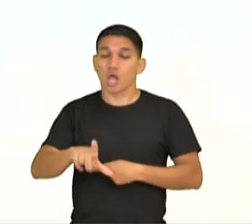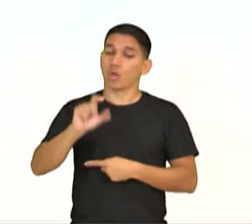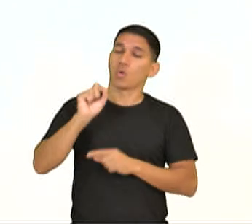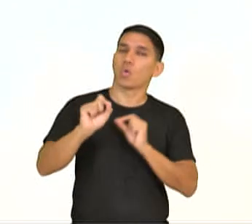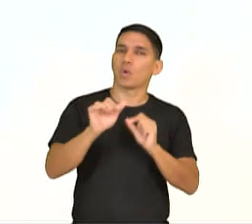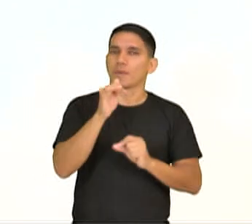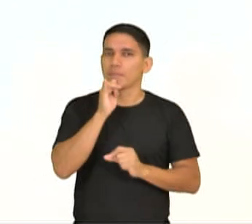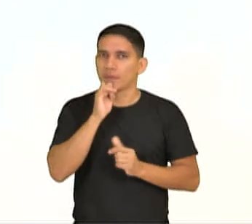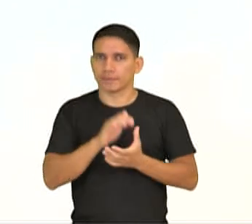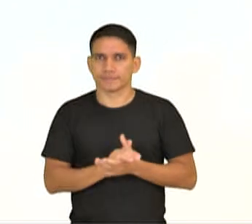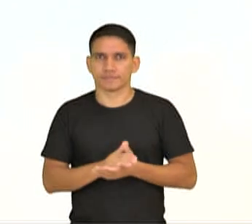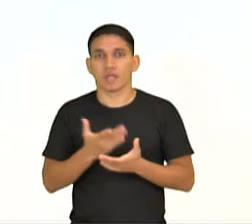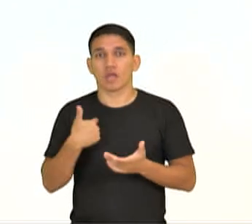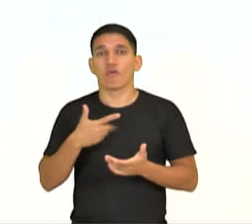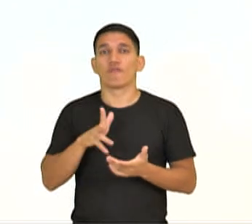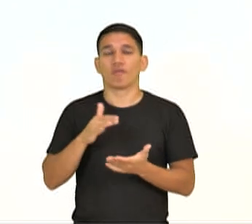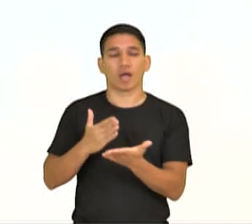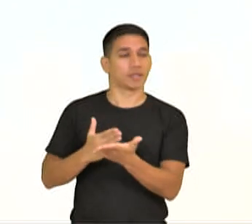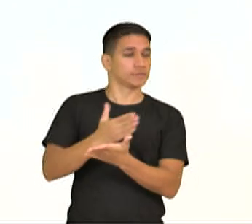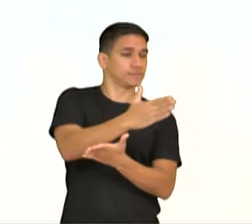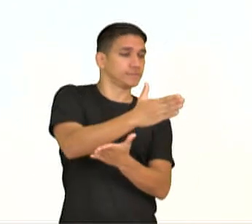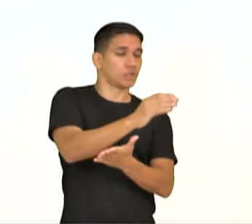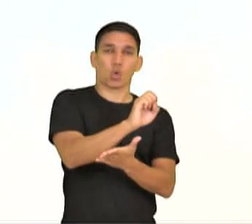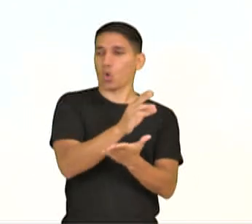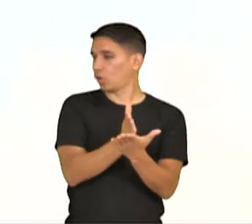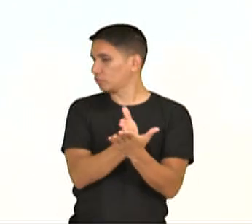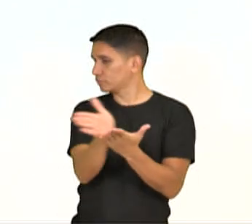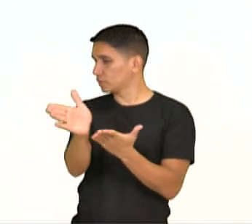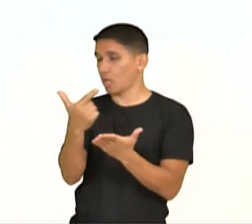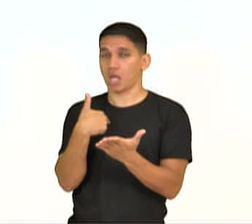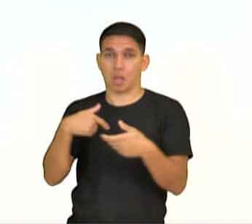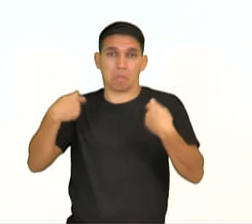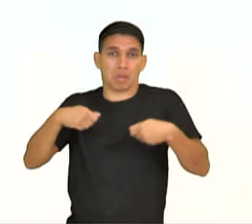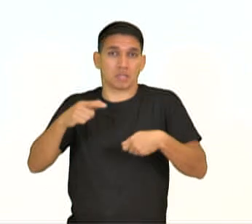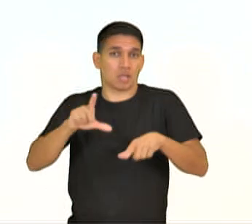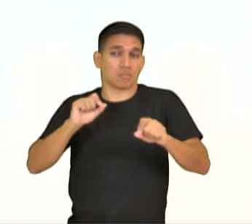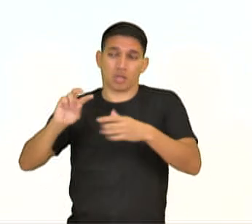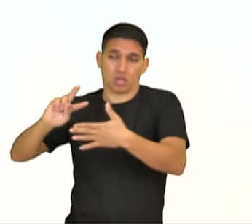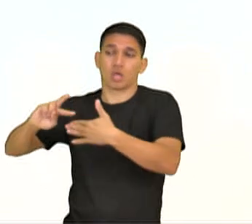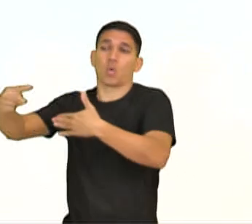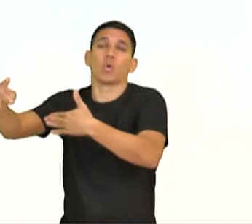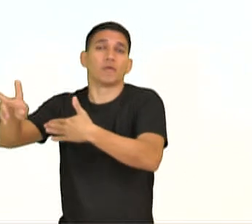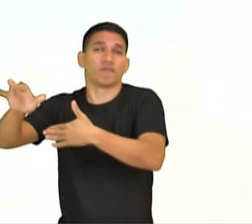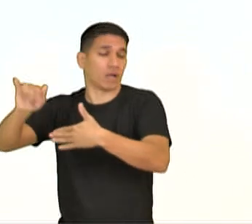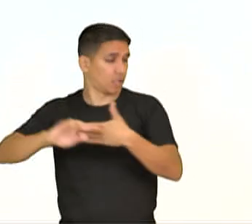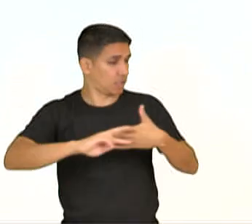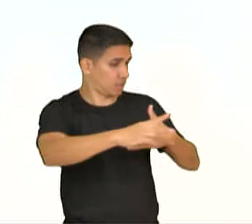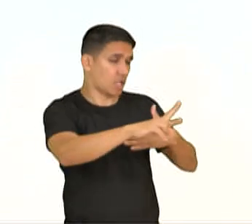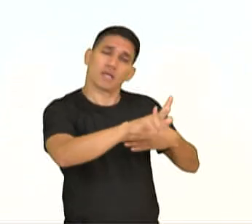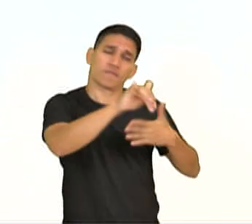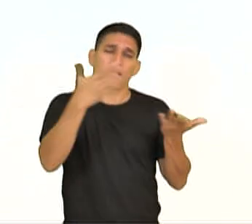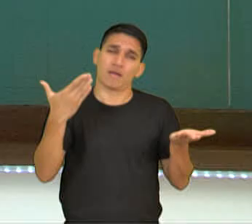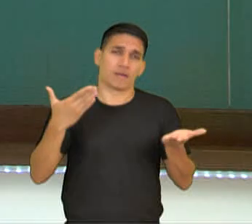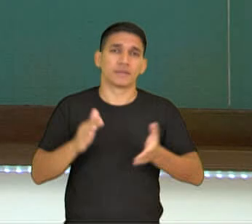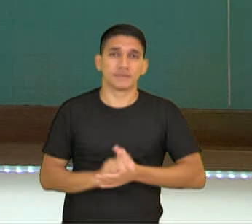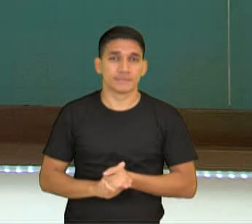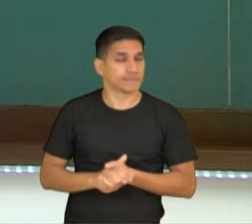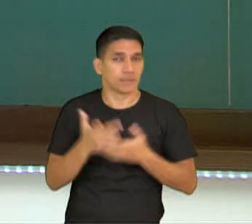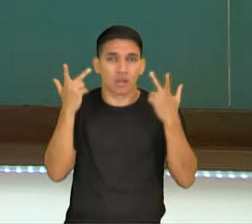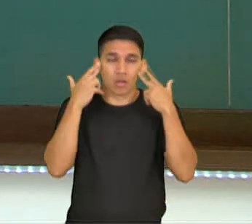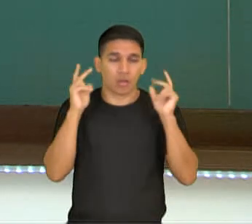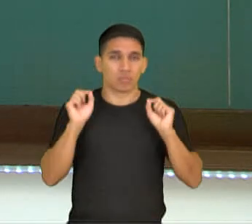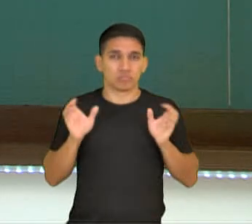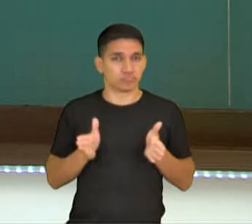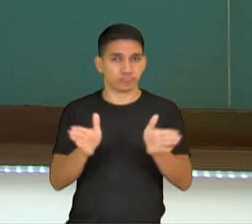exemplo, ir para a esquerda ou para a direita, eu tenho que arcar com as consequências de ir para a esquerda e para a direita. O que eu encontrar, é muito